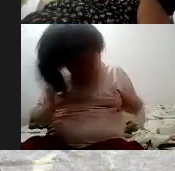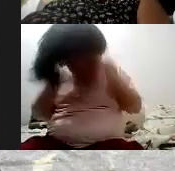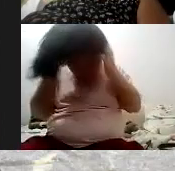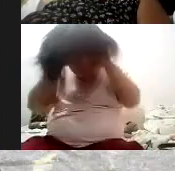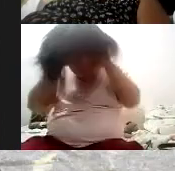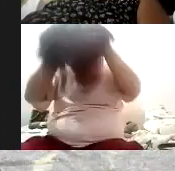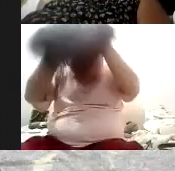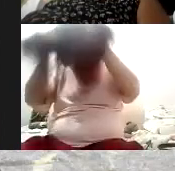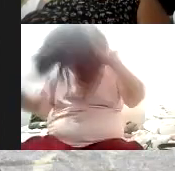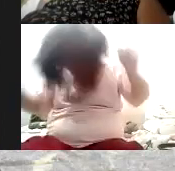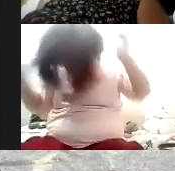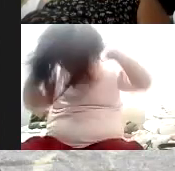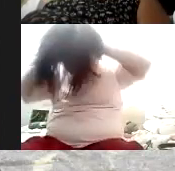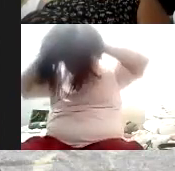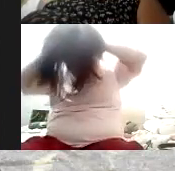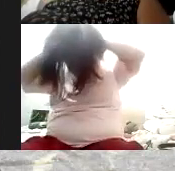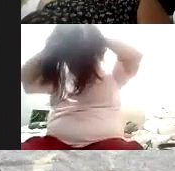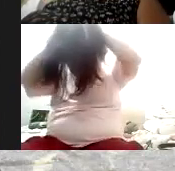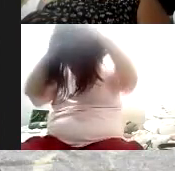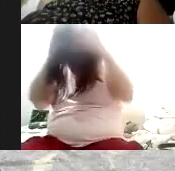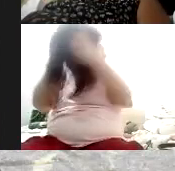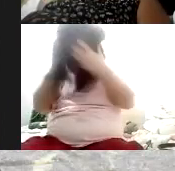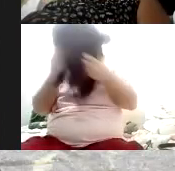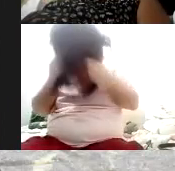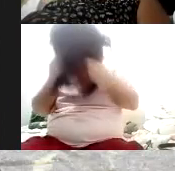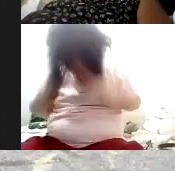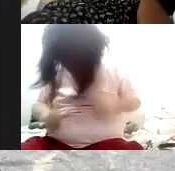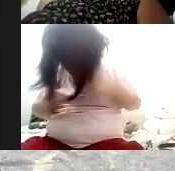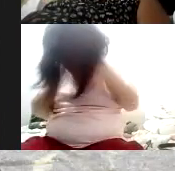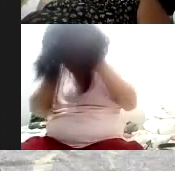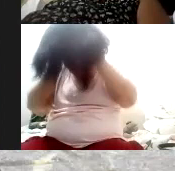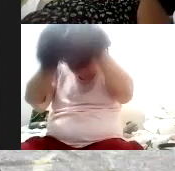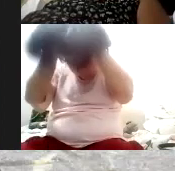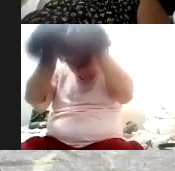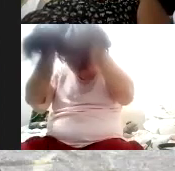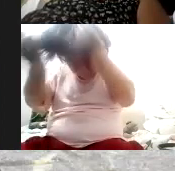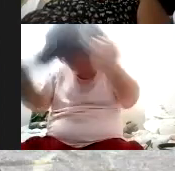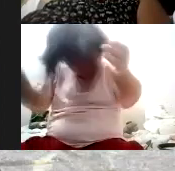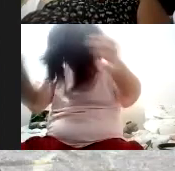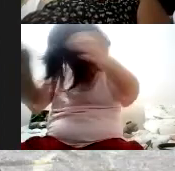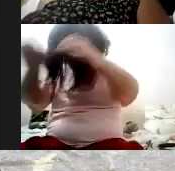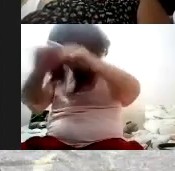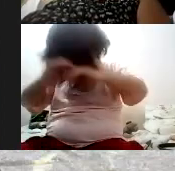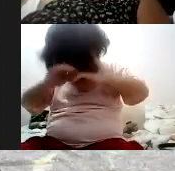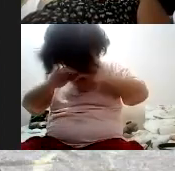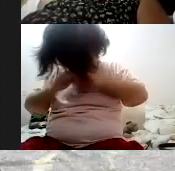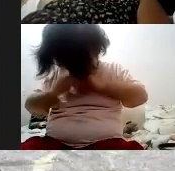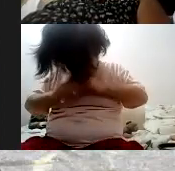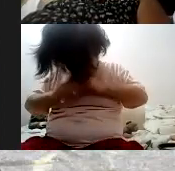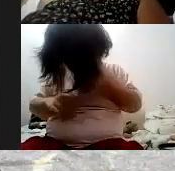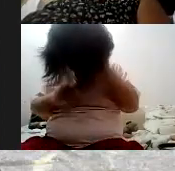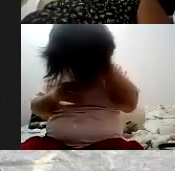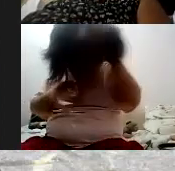faz sentido a gente estar aqui hoje discutindo a deficiência? Por que faz sentido o profissional da saúde pensar na